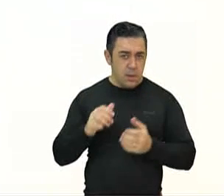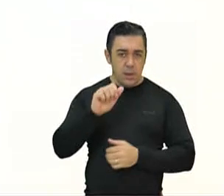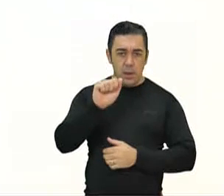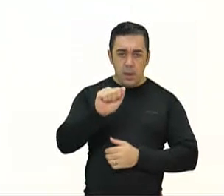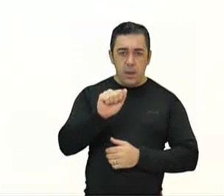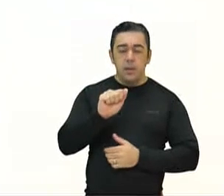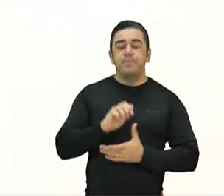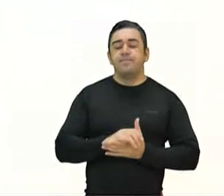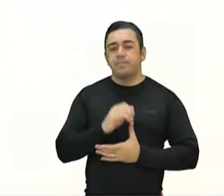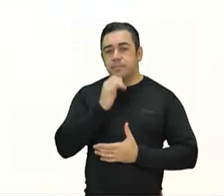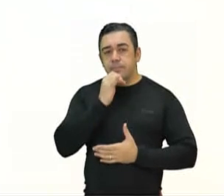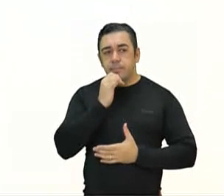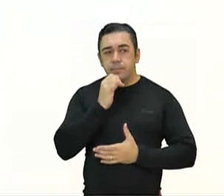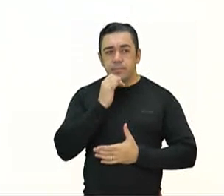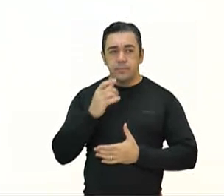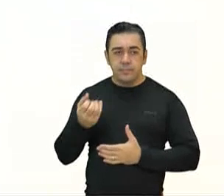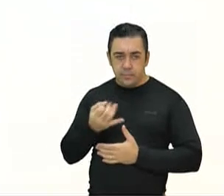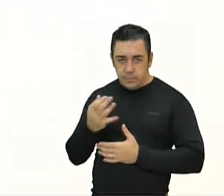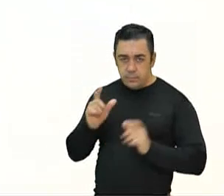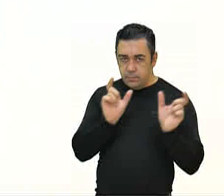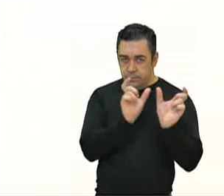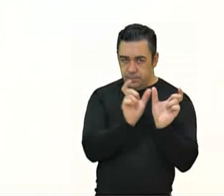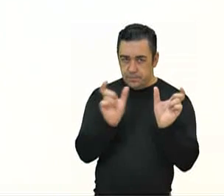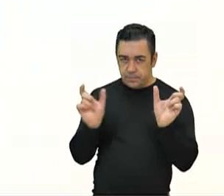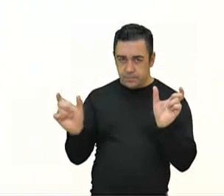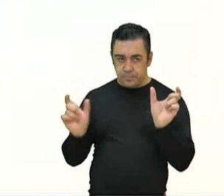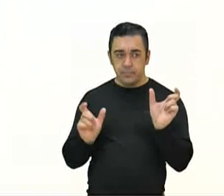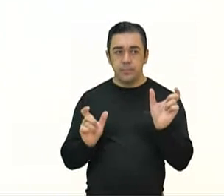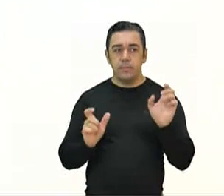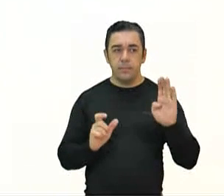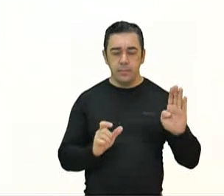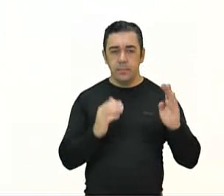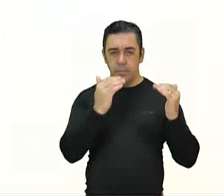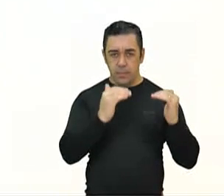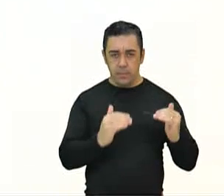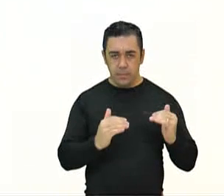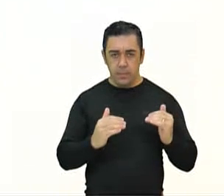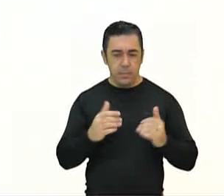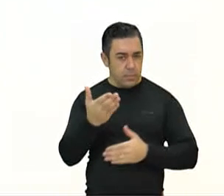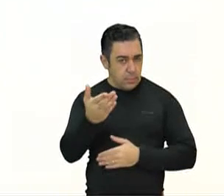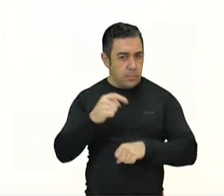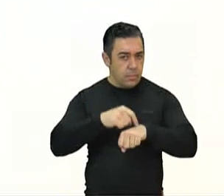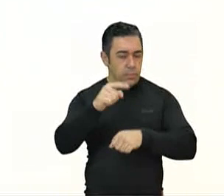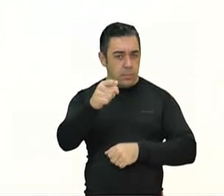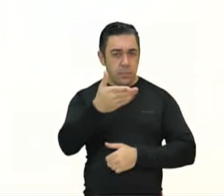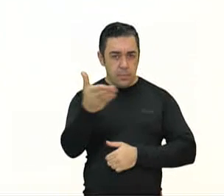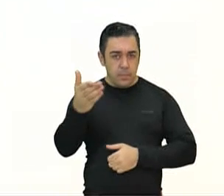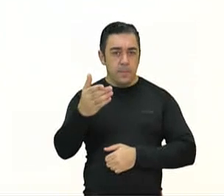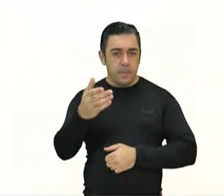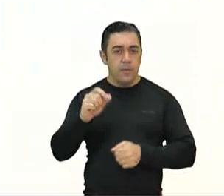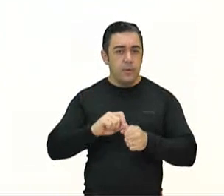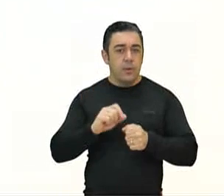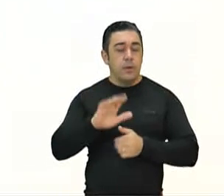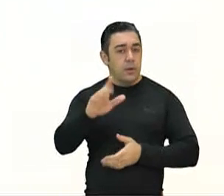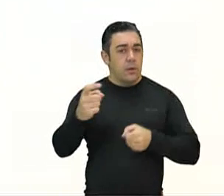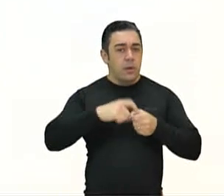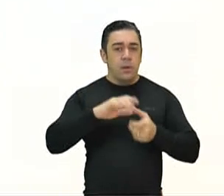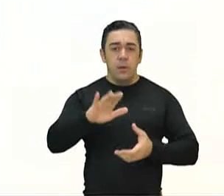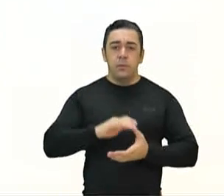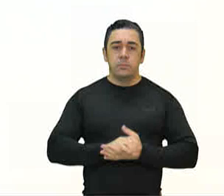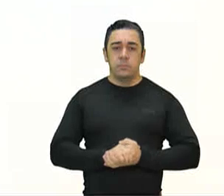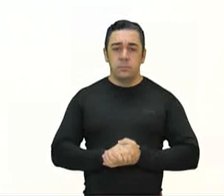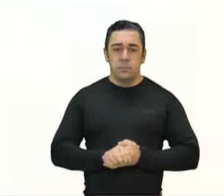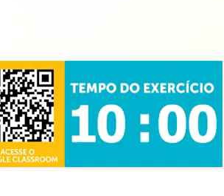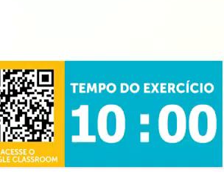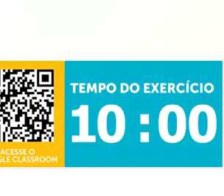Letra A, condutividade térmica, conservar, tal, e assim por diante. Eu vou dar um tempinho aqui para vocês resolverem, nós já voltamos aí.